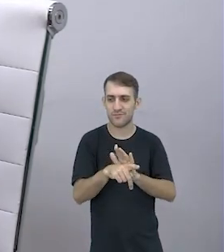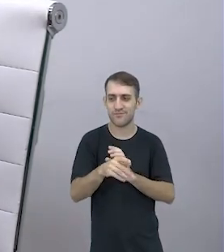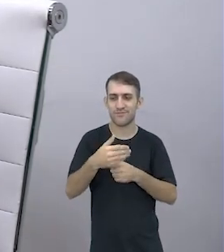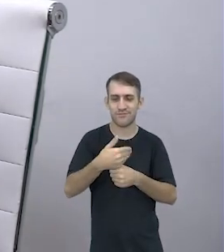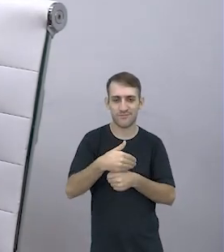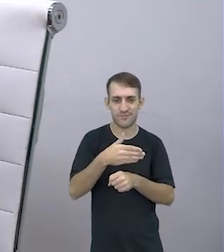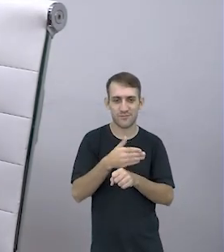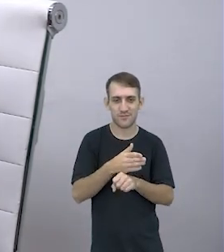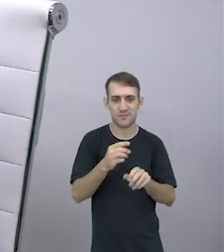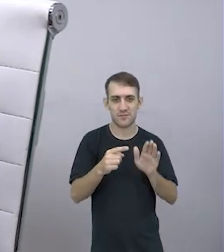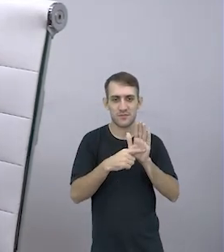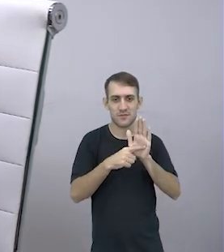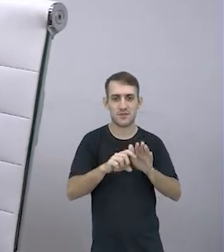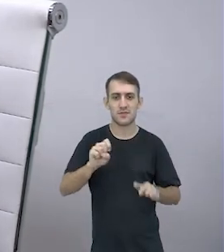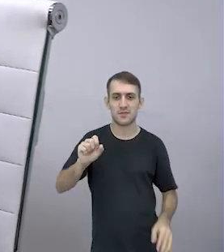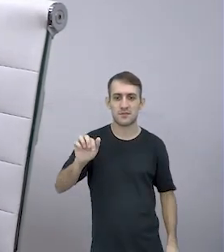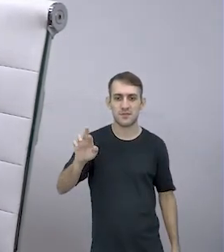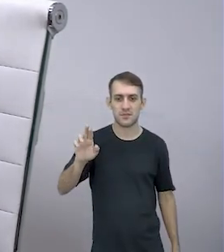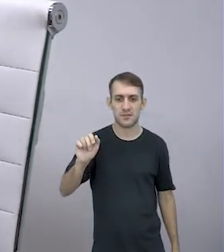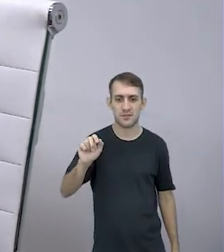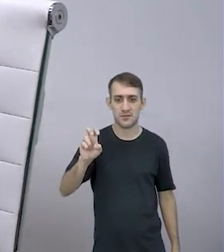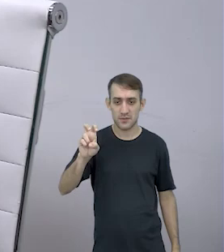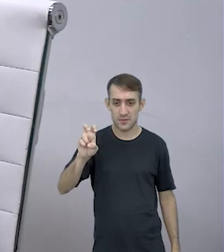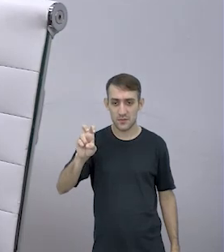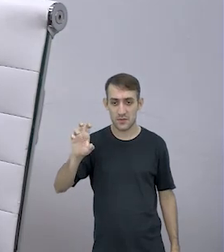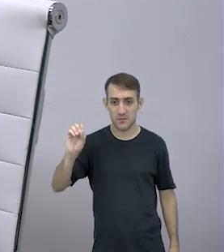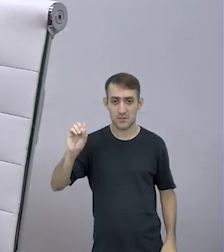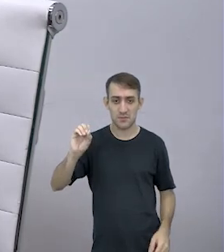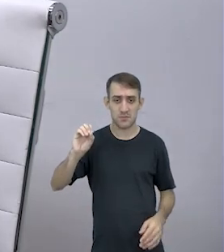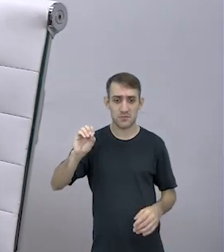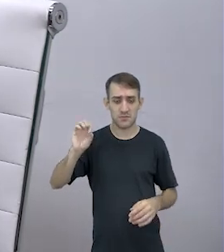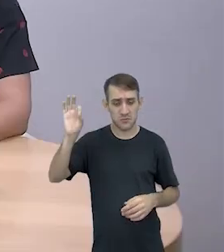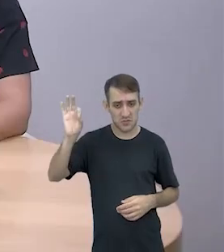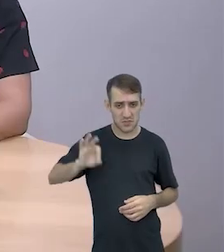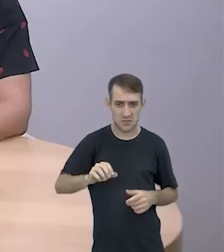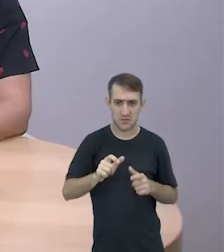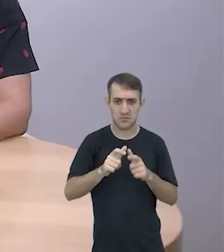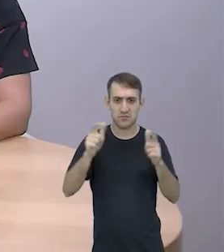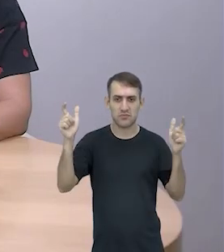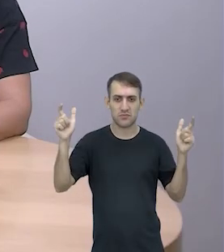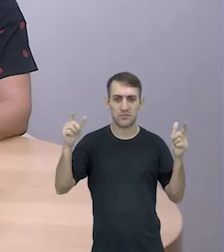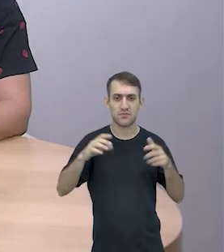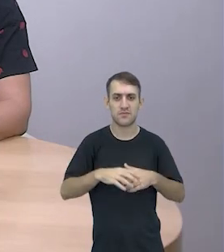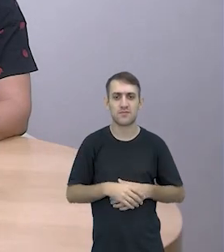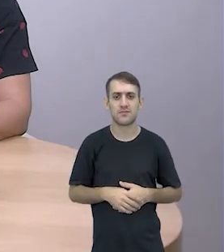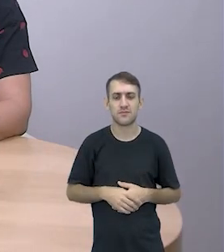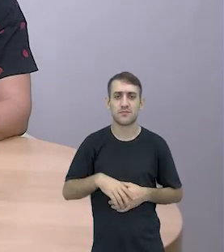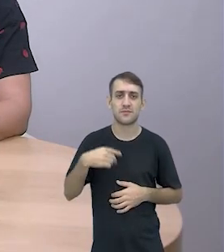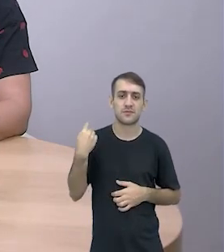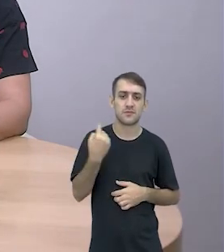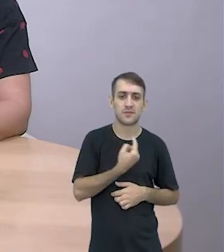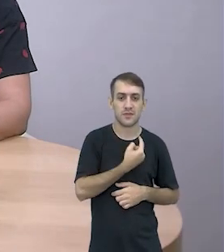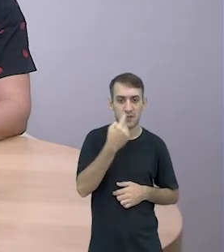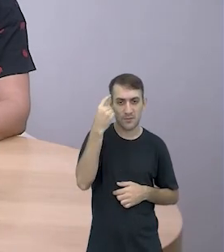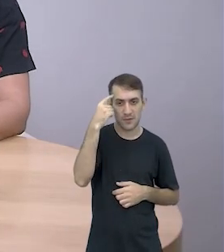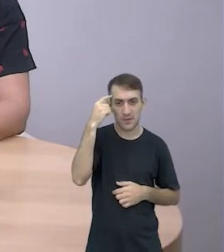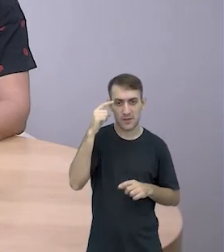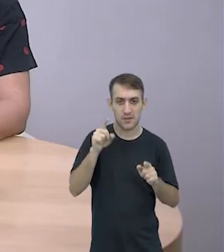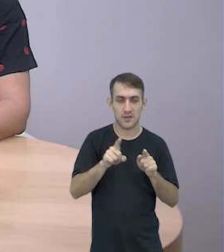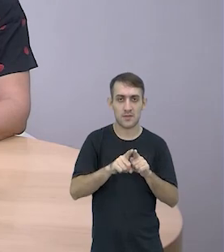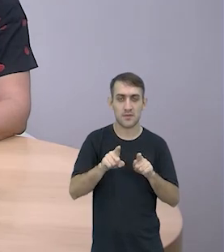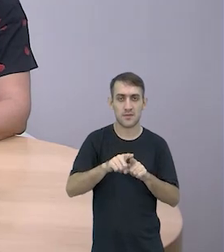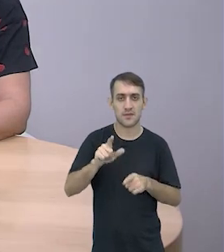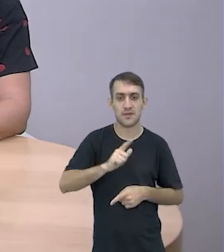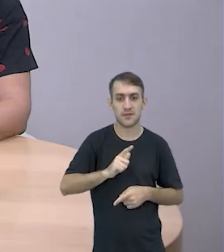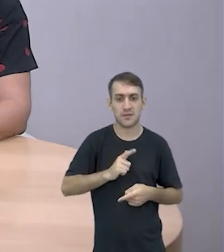produzissem safras 50% maiores. Bastante, né? A gente precisa pensar também que nós temos aqui